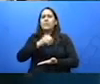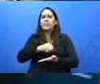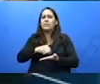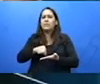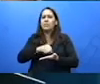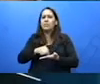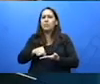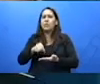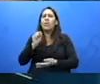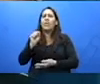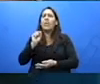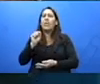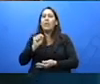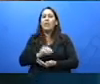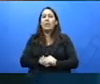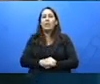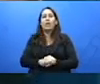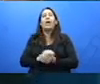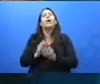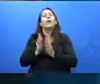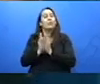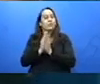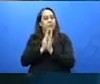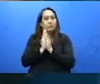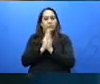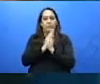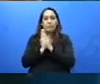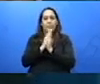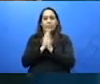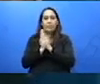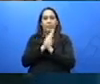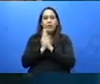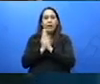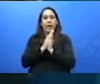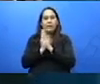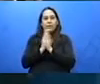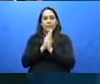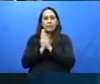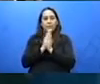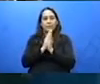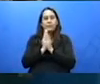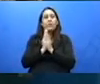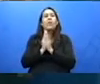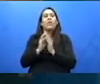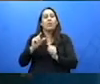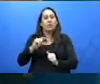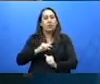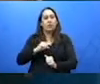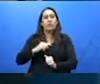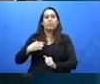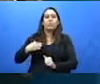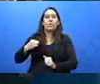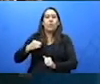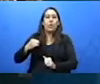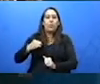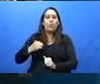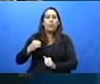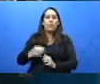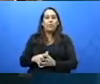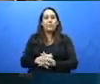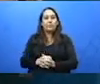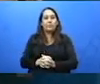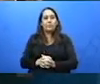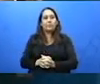Suzy? Era quem? Uma boneca, não era isso? Que tinha roupinha que a mãe dela fazia. Então, vamos